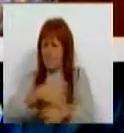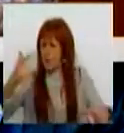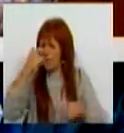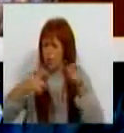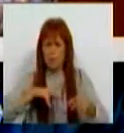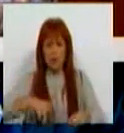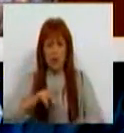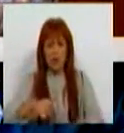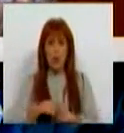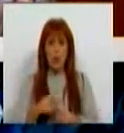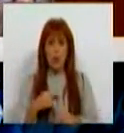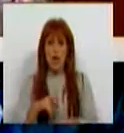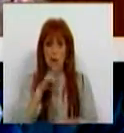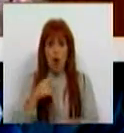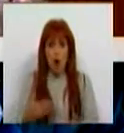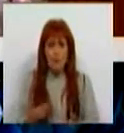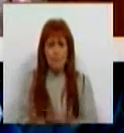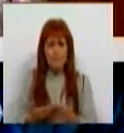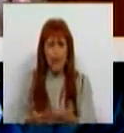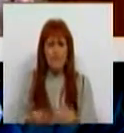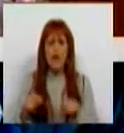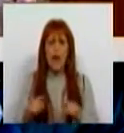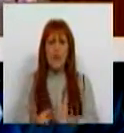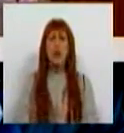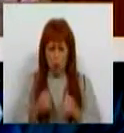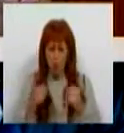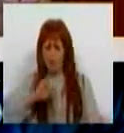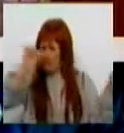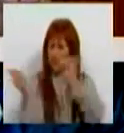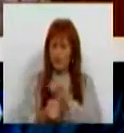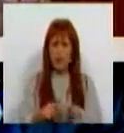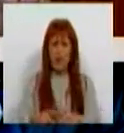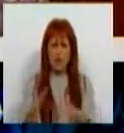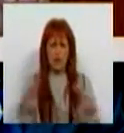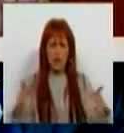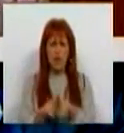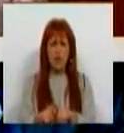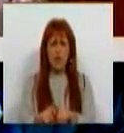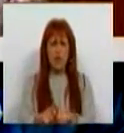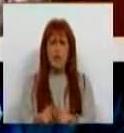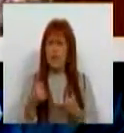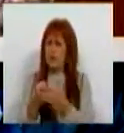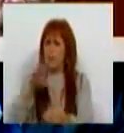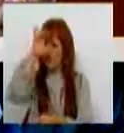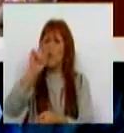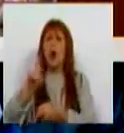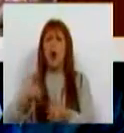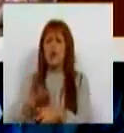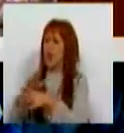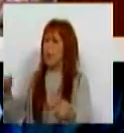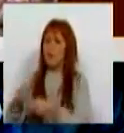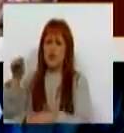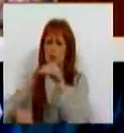português. Mas a resposta que fomos capazes de dar é que conseguimos transformar numa maioria de suporte a um governo aquilo que foi a